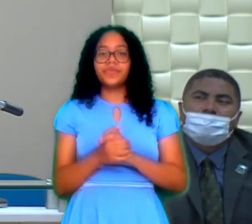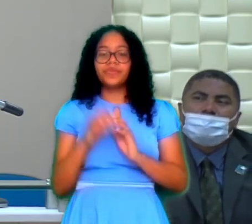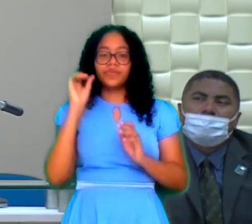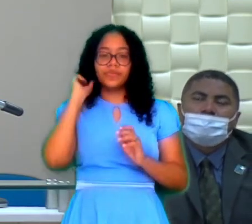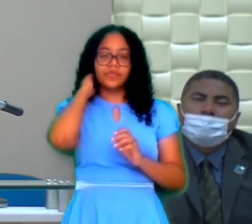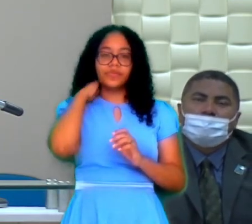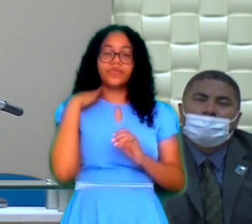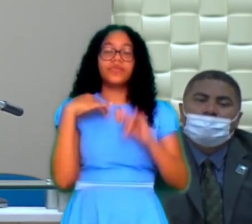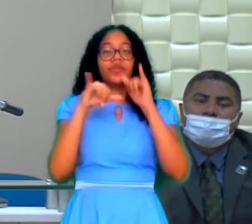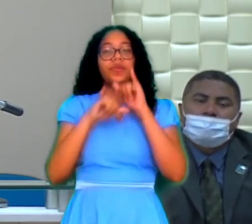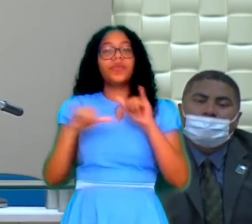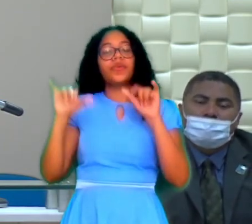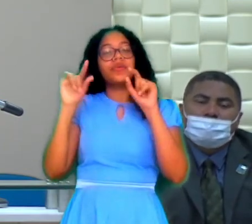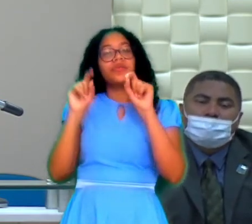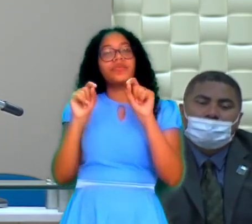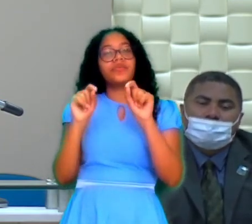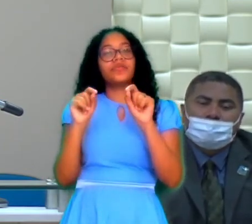Deus.